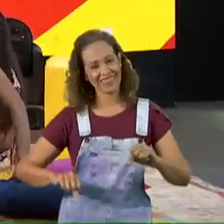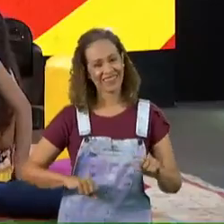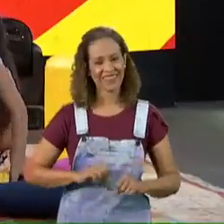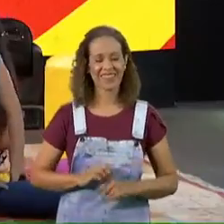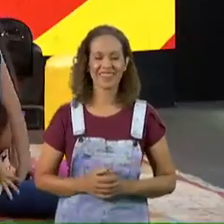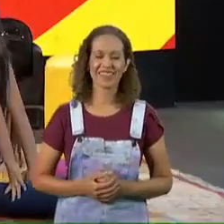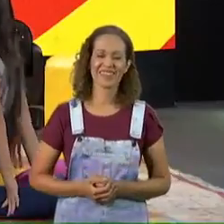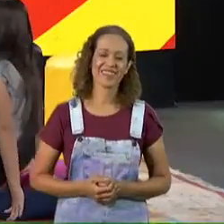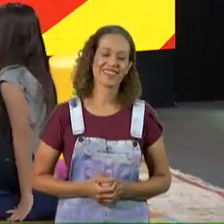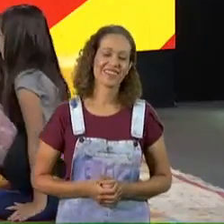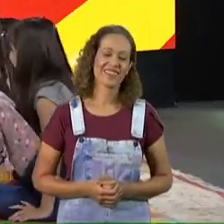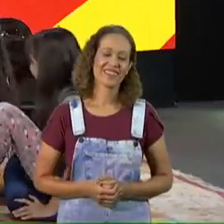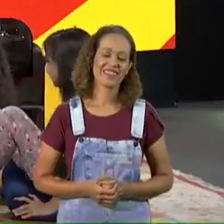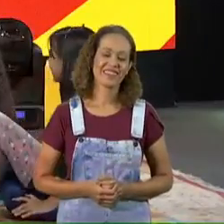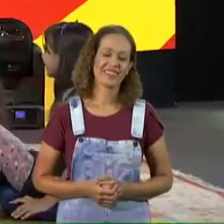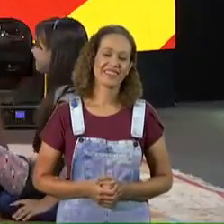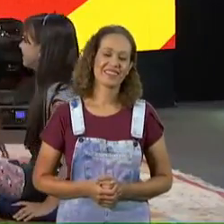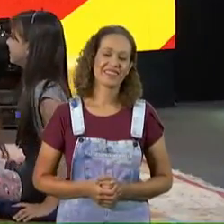Vai lá, Valentina.